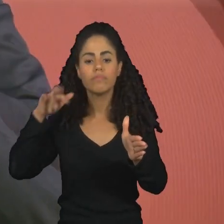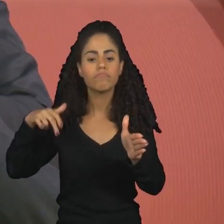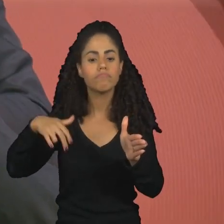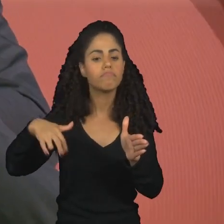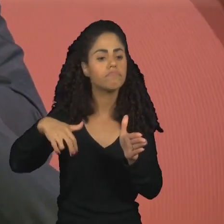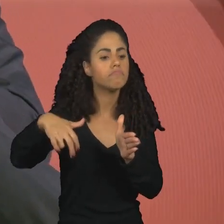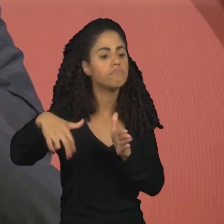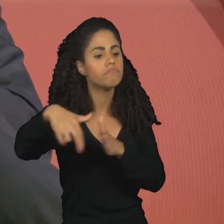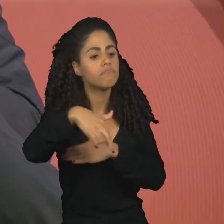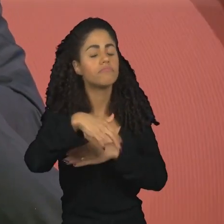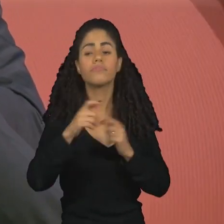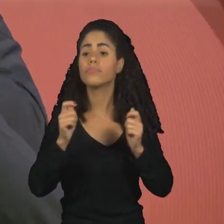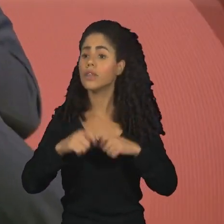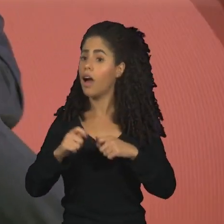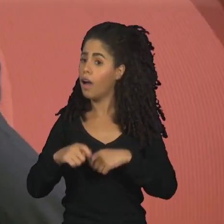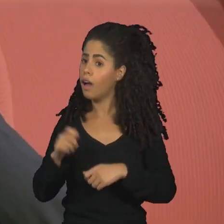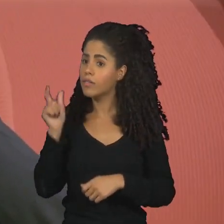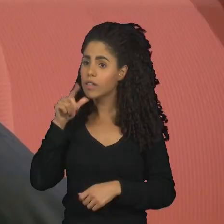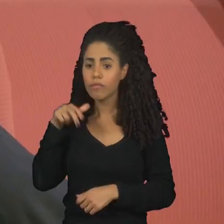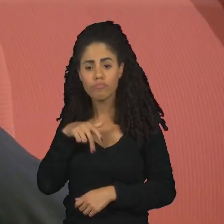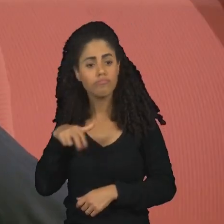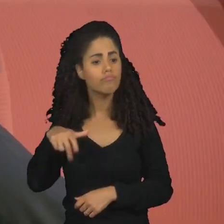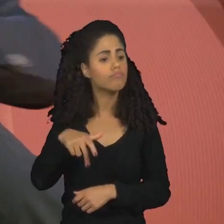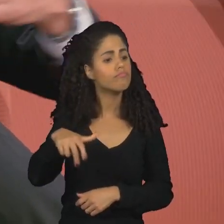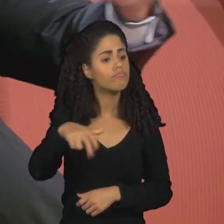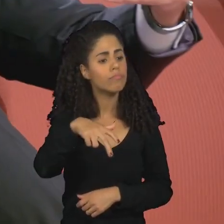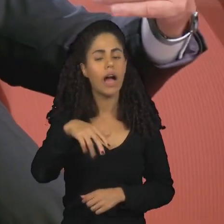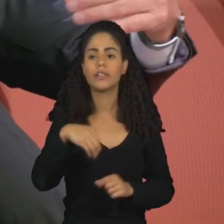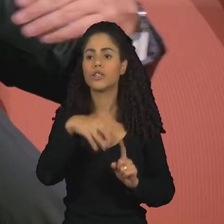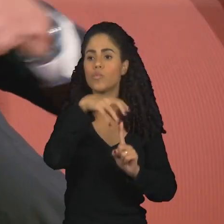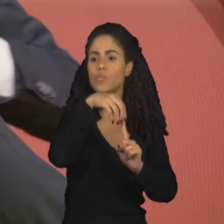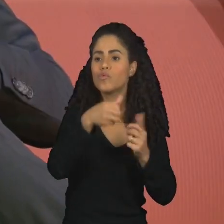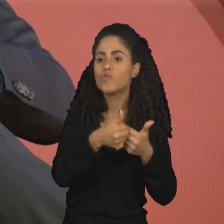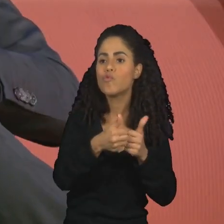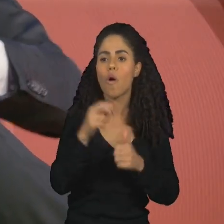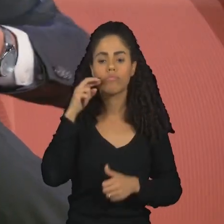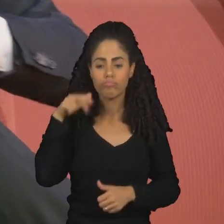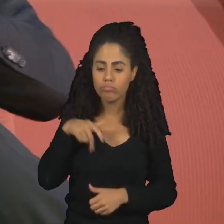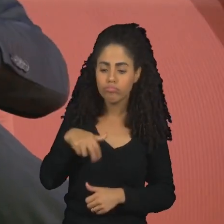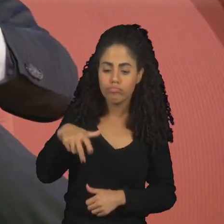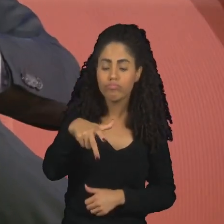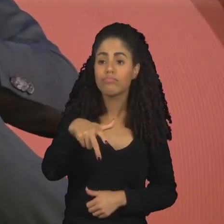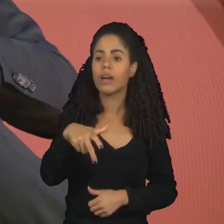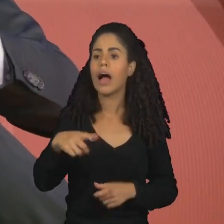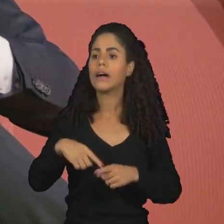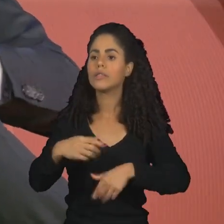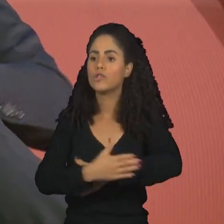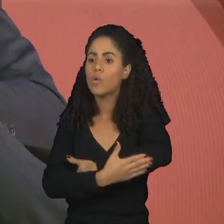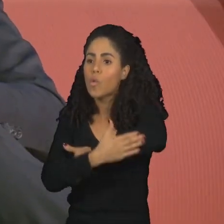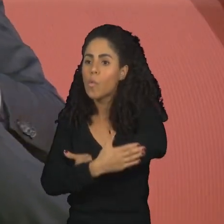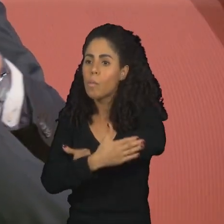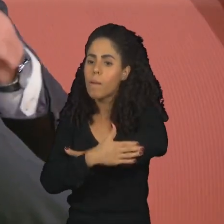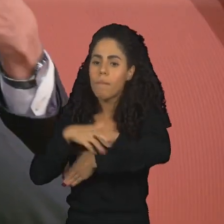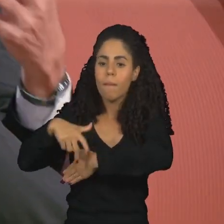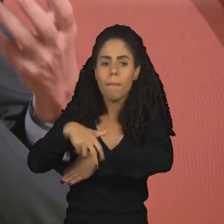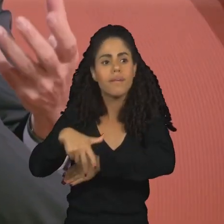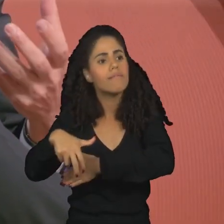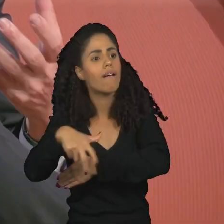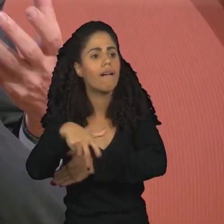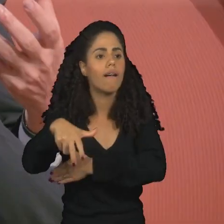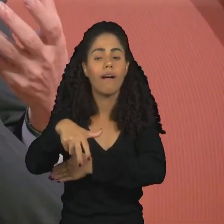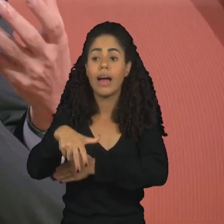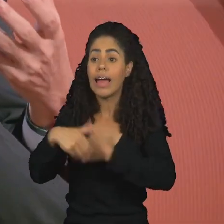da universidade para ir até o ponto de ônibus, né? O pessoal vem com bebê para passear. Então, é um